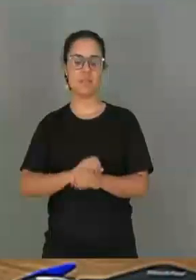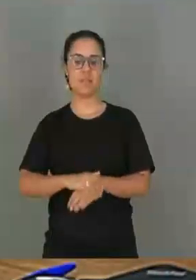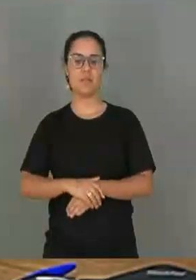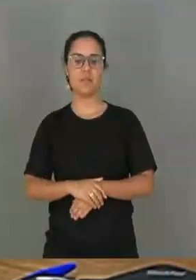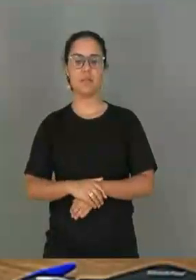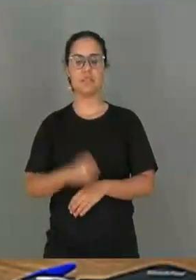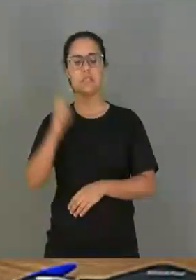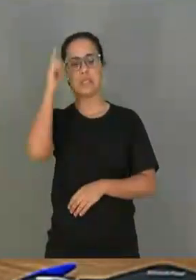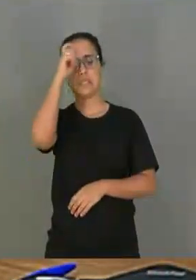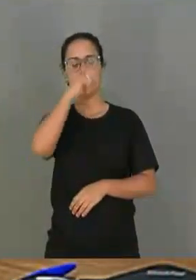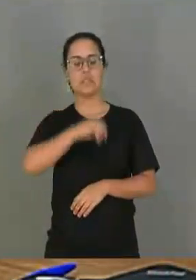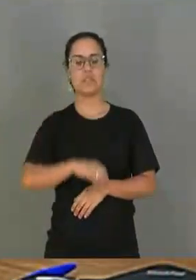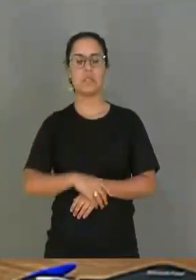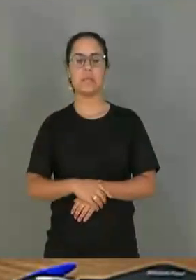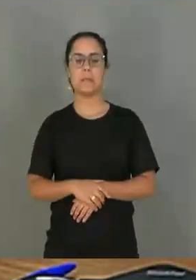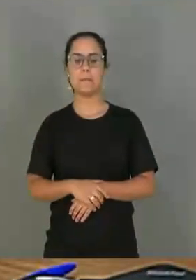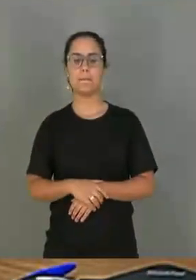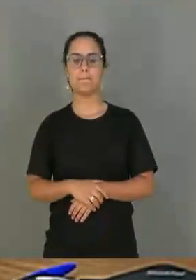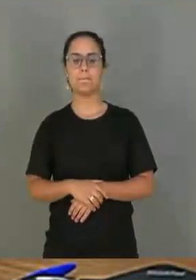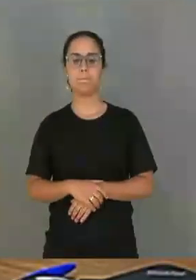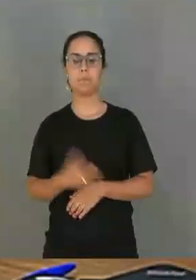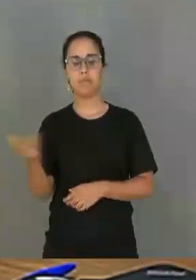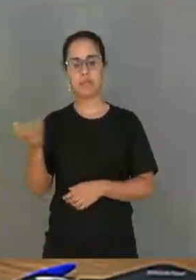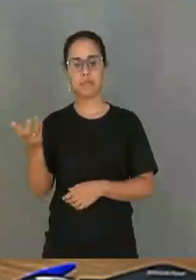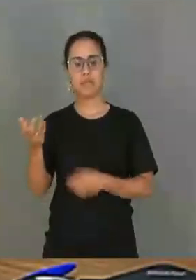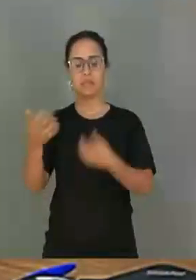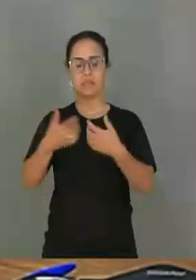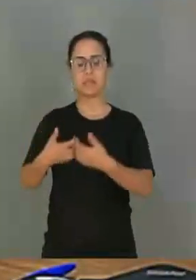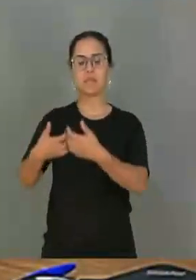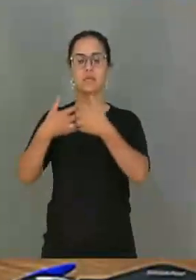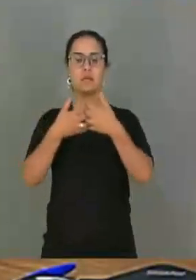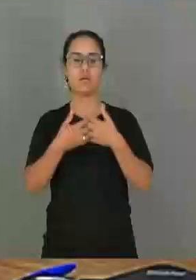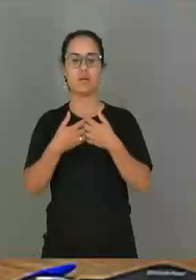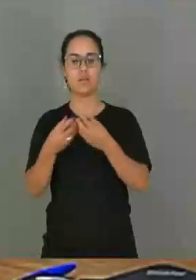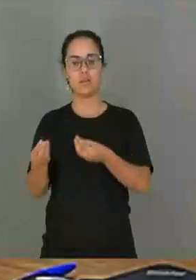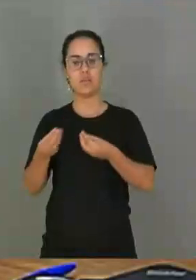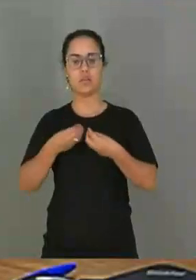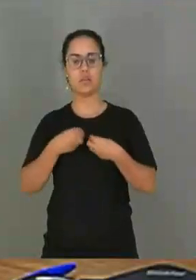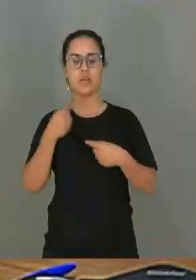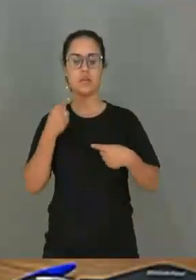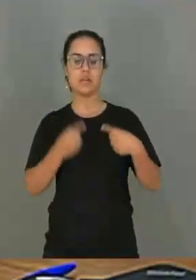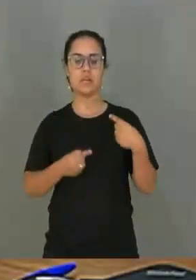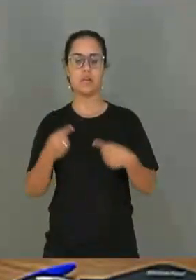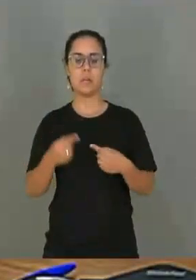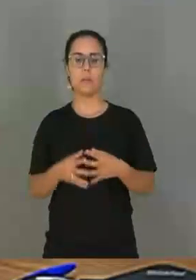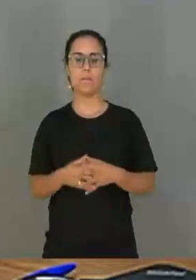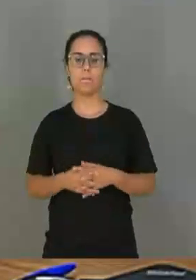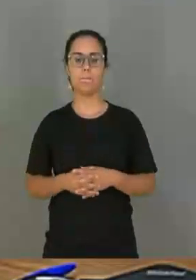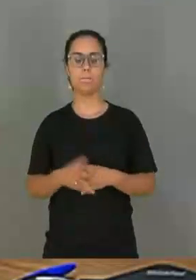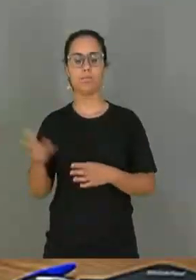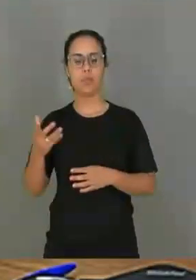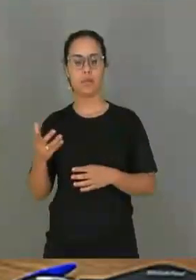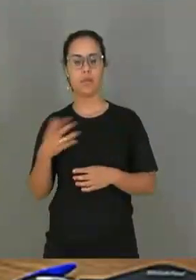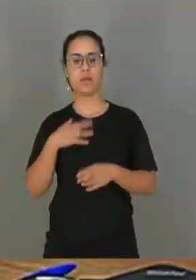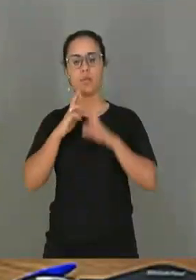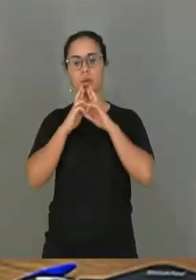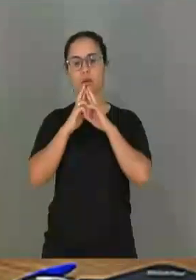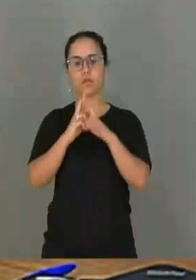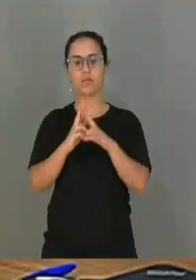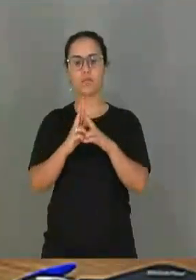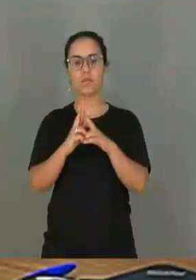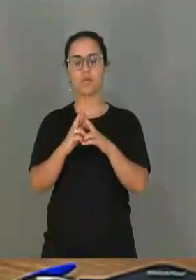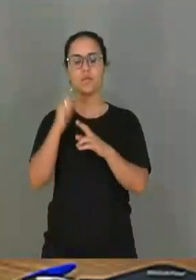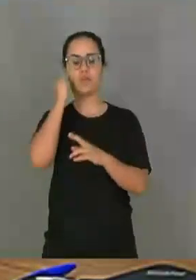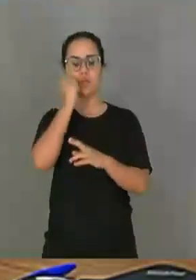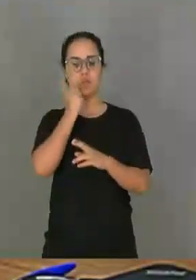Então, fica difícil a gente buscar a transparência, dar tranquilidade para a população que quer uma resposta do Senado.